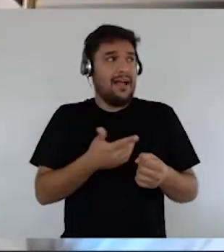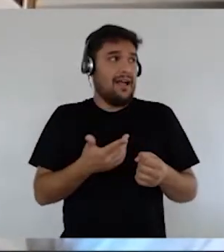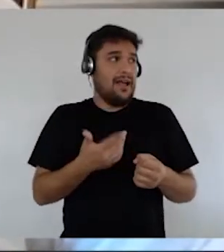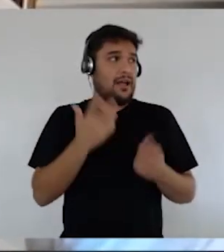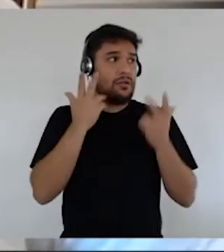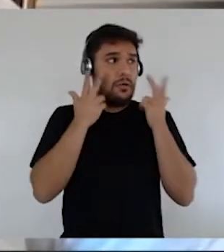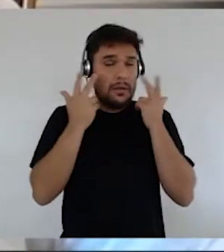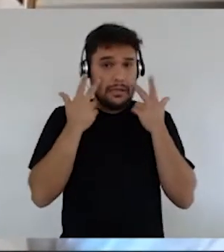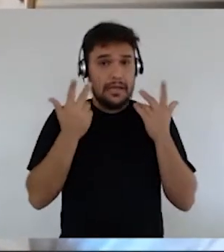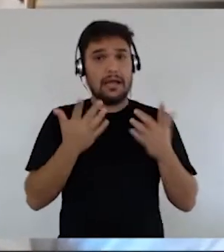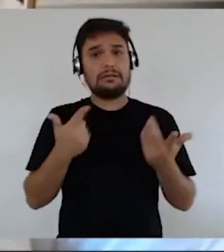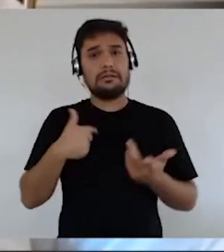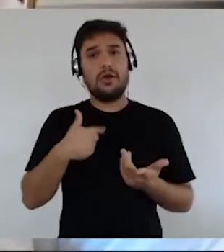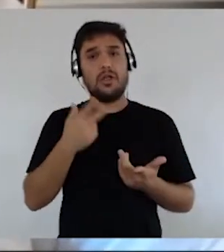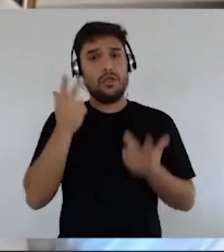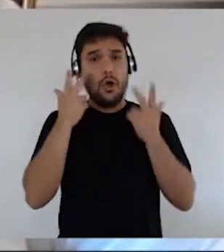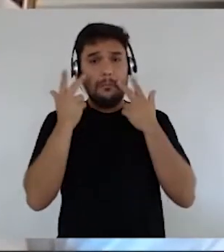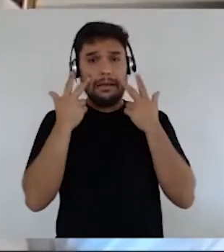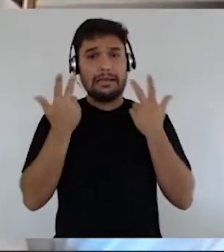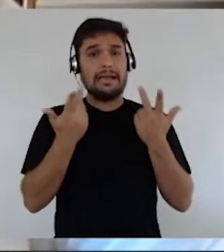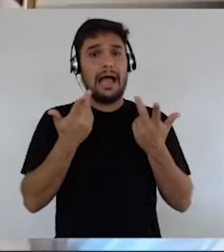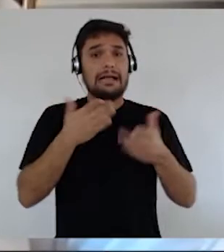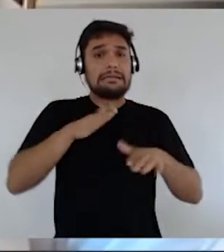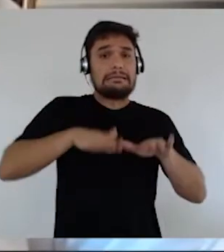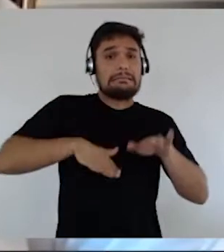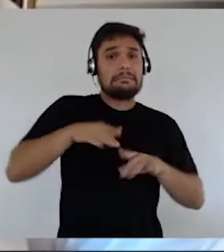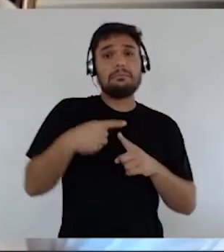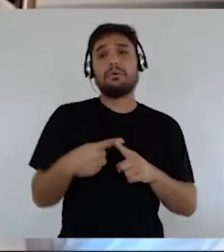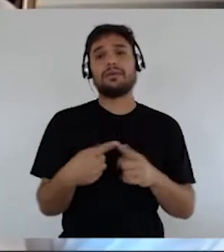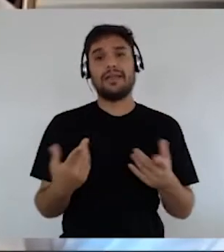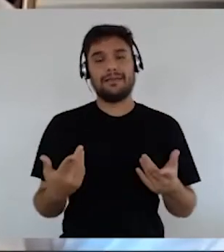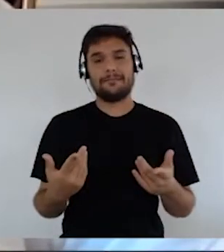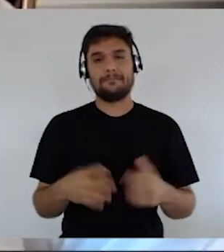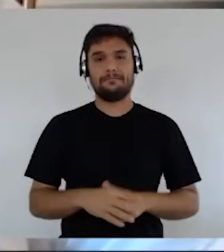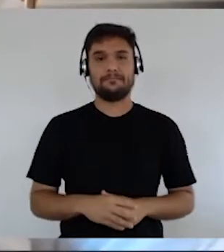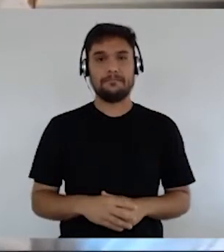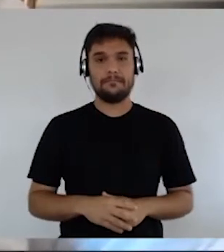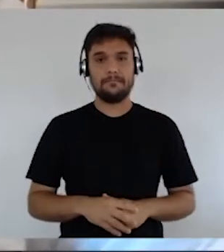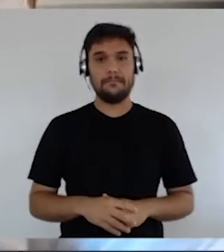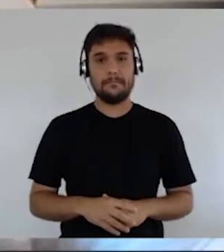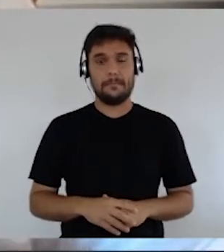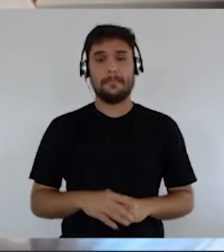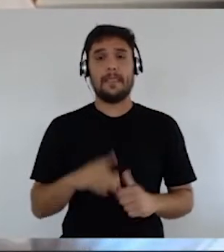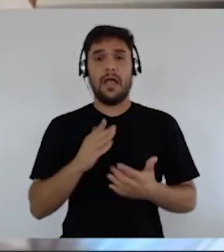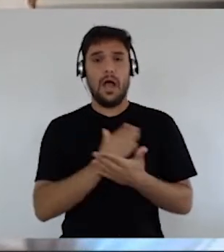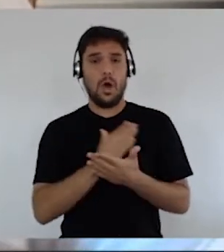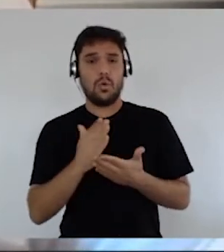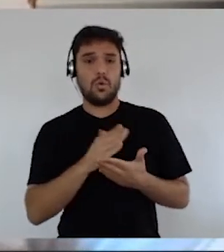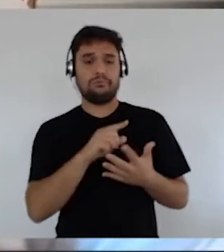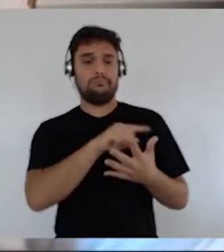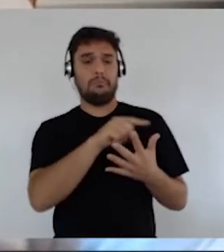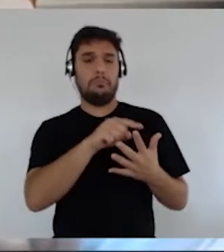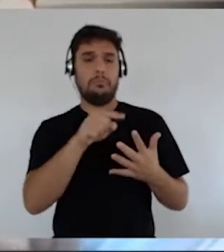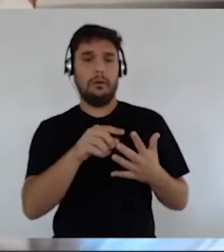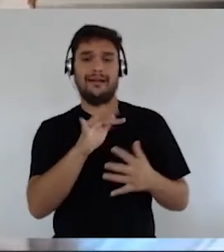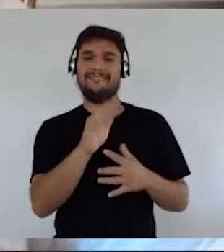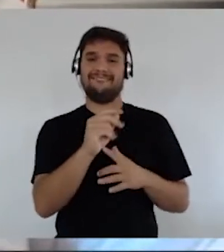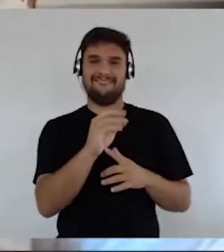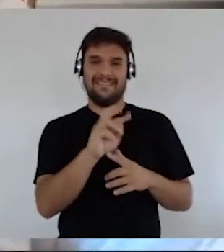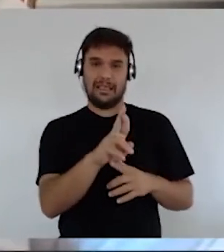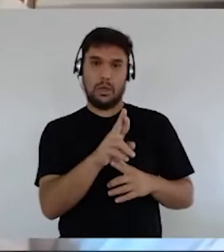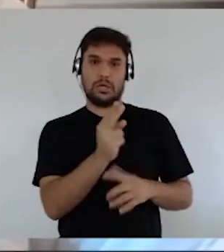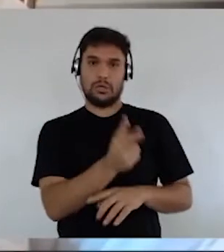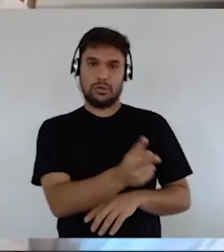normalidade. Eu digo relativa normalidade porquê? Porque há determinados fatores que passaram a ser